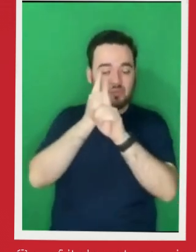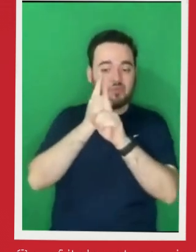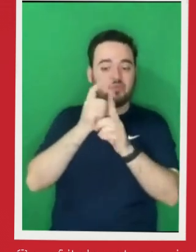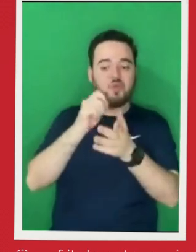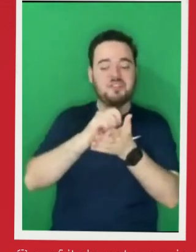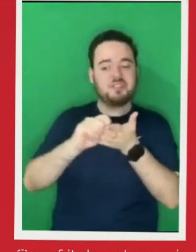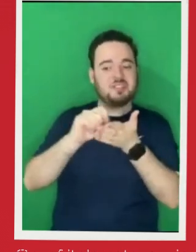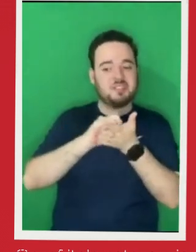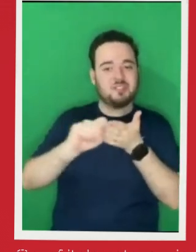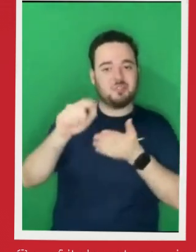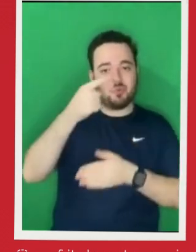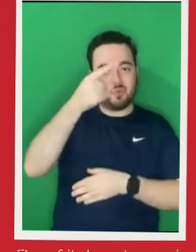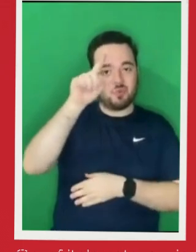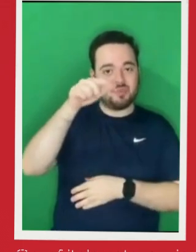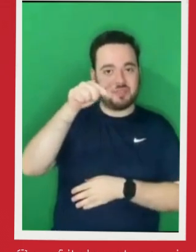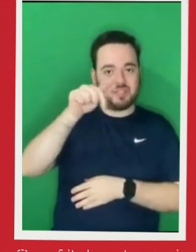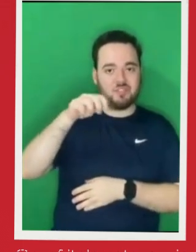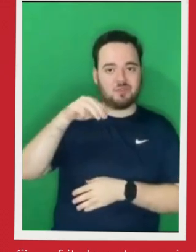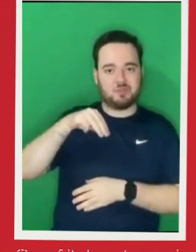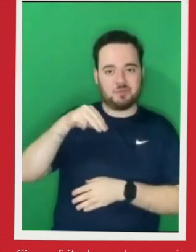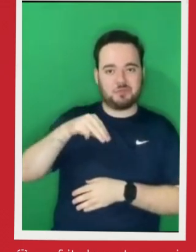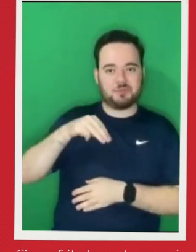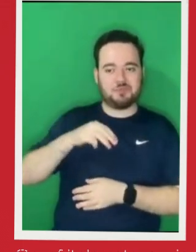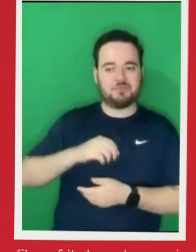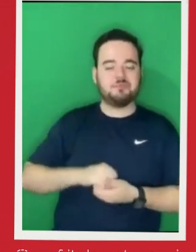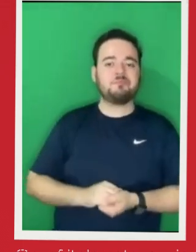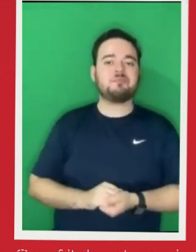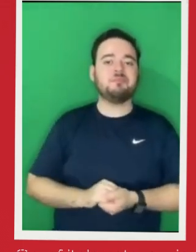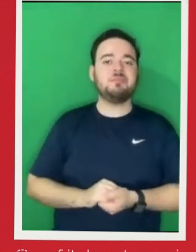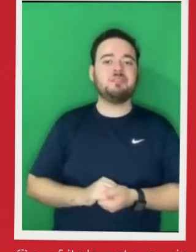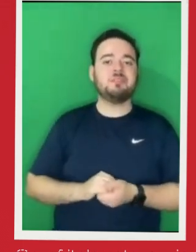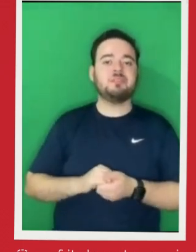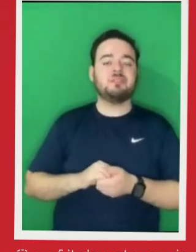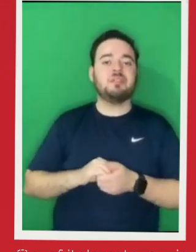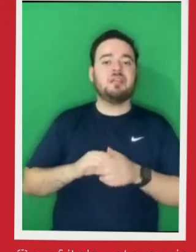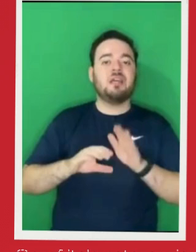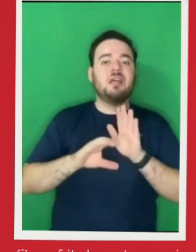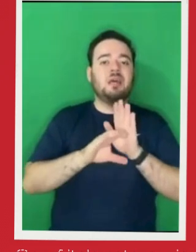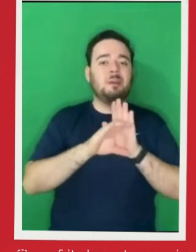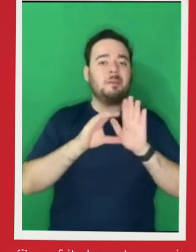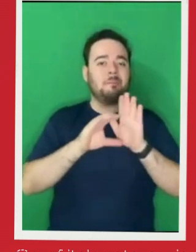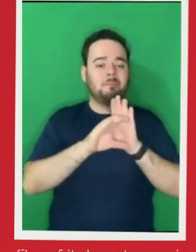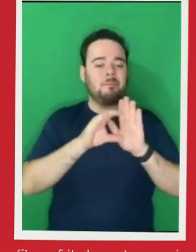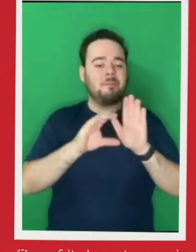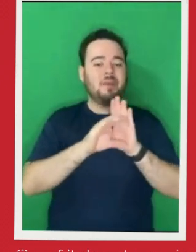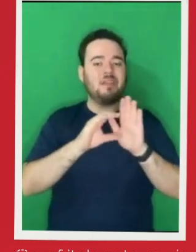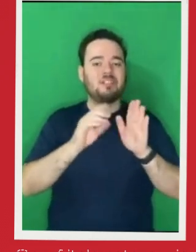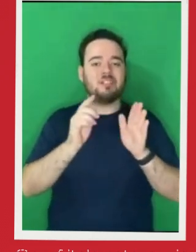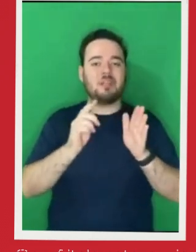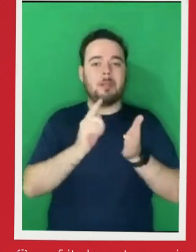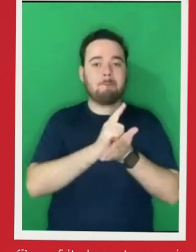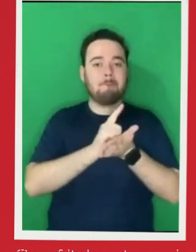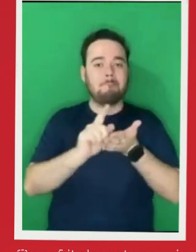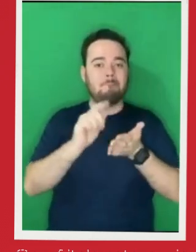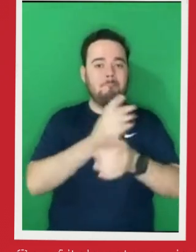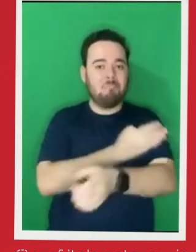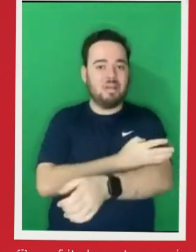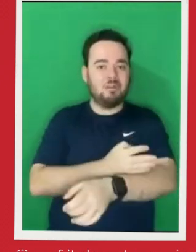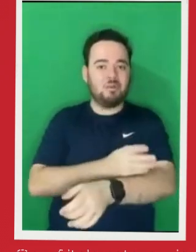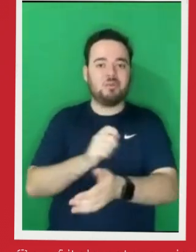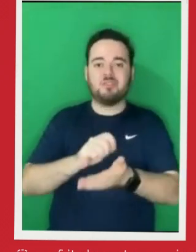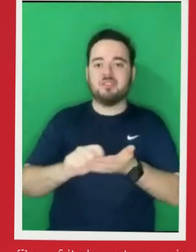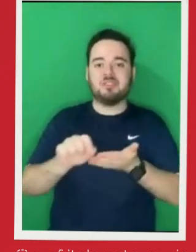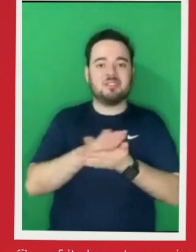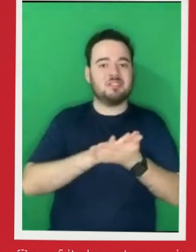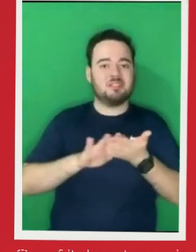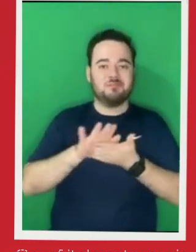escrita, eu já estou no último capítulo, nos meus últimos 7 minutos, é lidar com a página em branco. Para todas